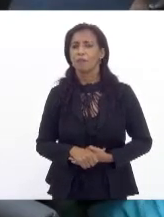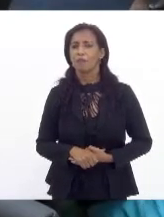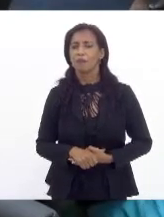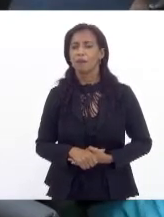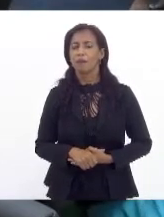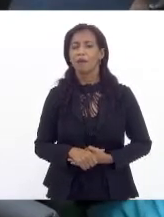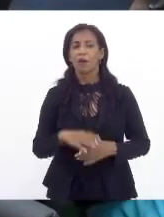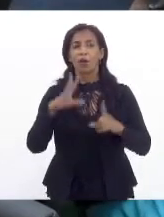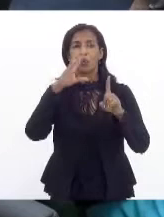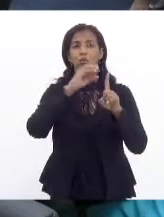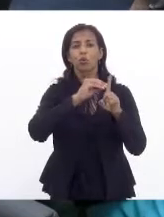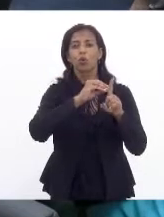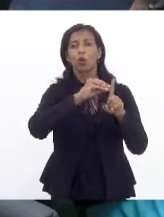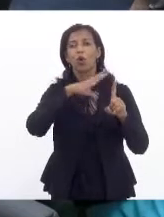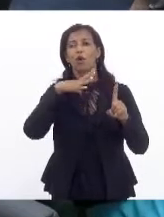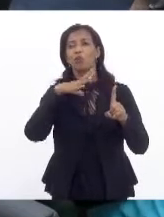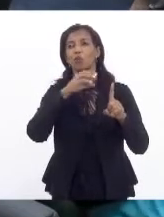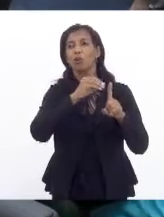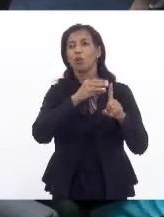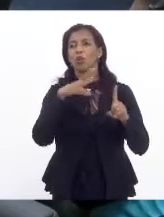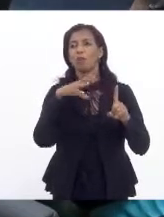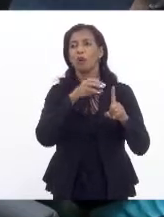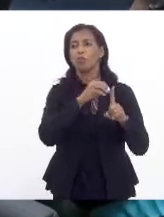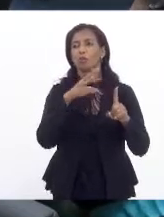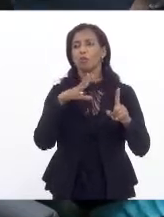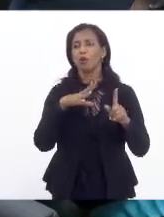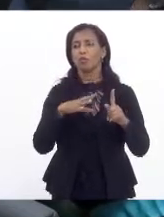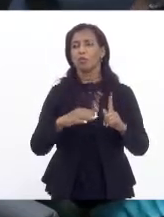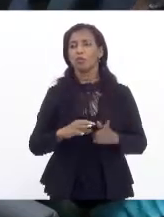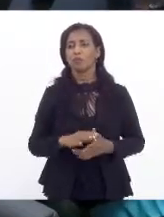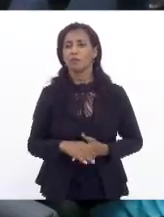Som está fechado, Eliomar. Seu som está fechado.